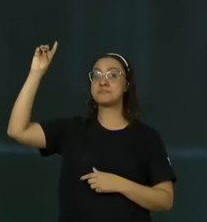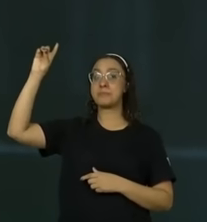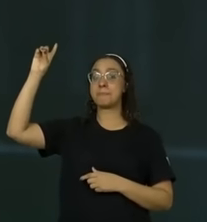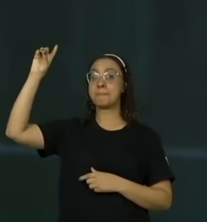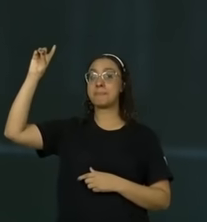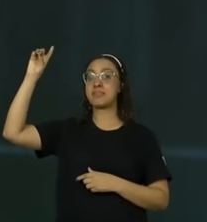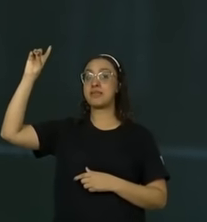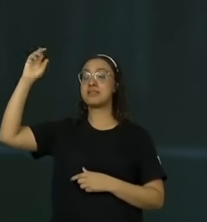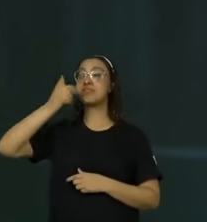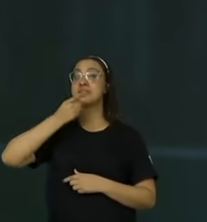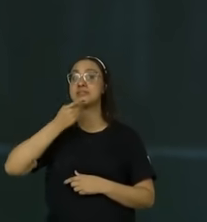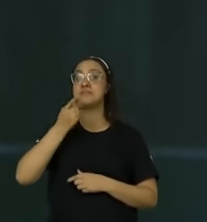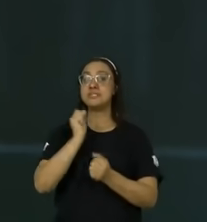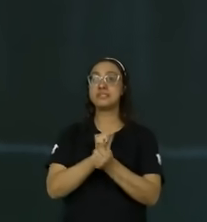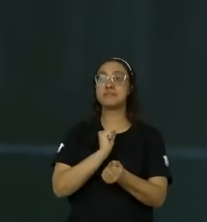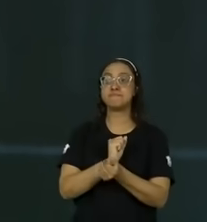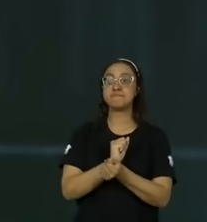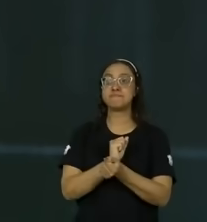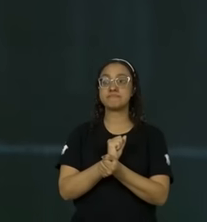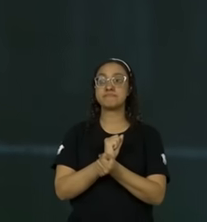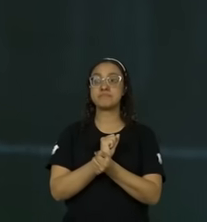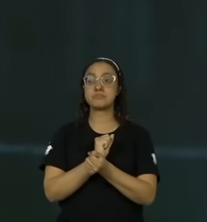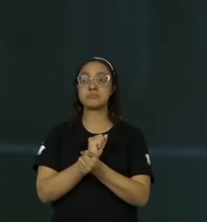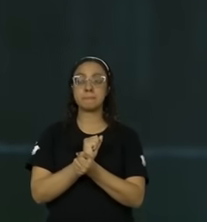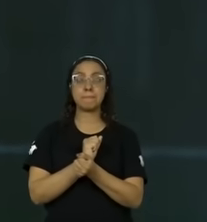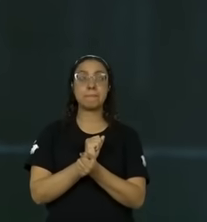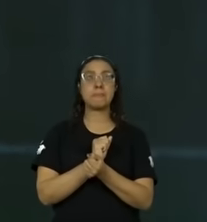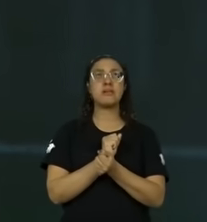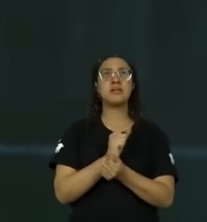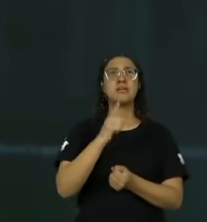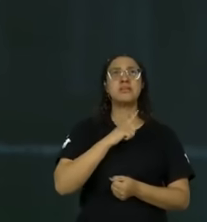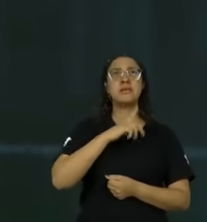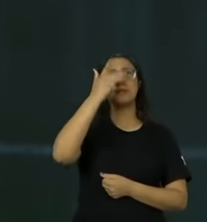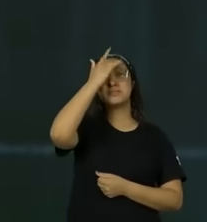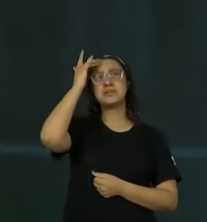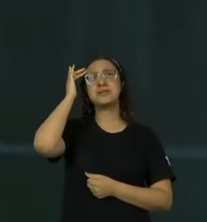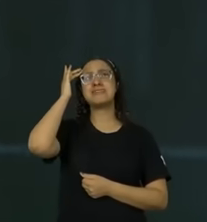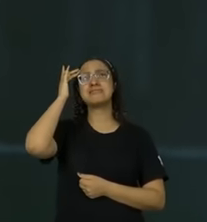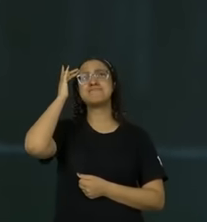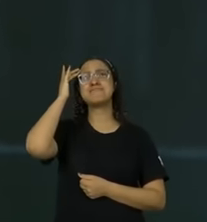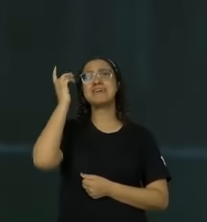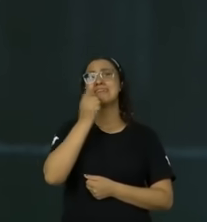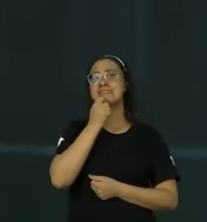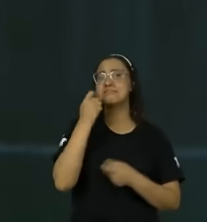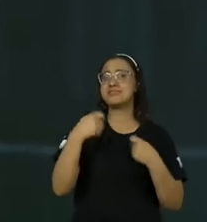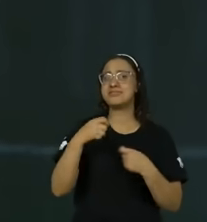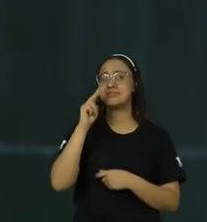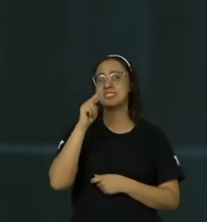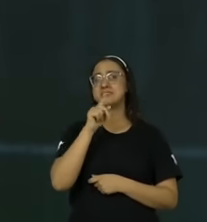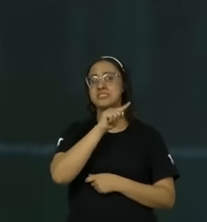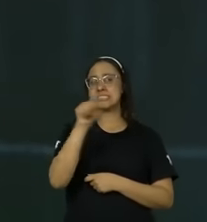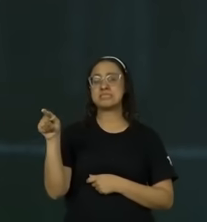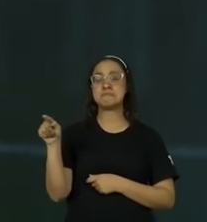elas precisam ver o que Deus vai fazer na sua vida. Há pessoas que precisam ver o testemunho se concretizar. E